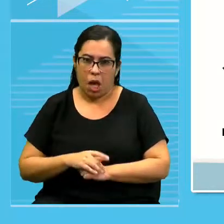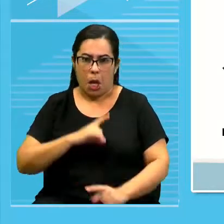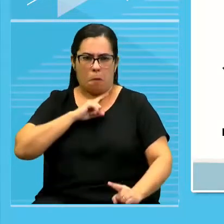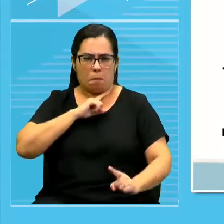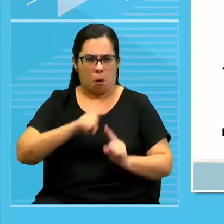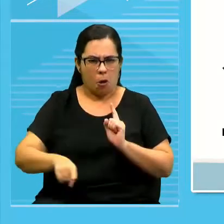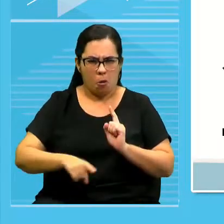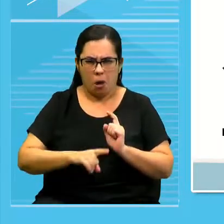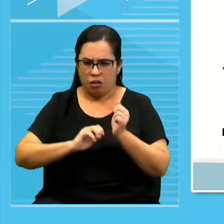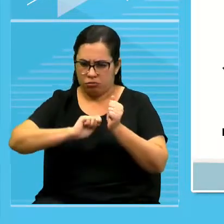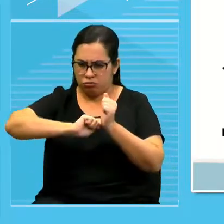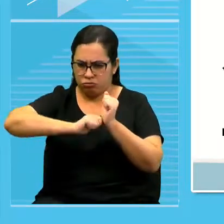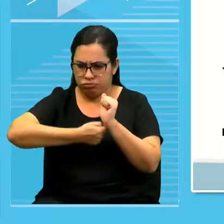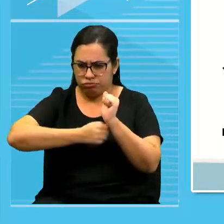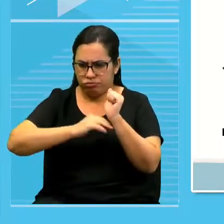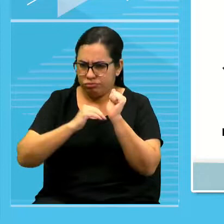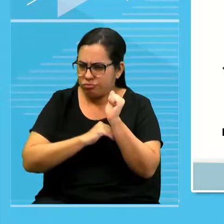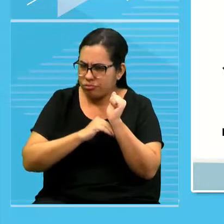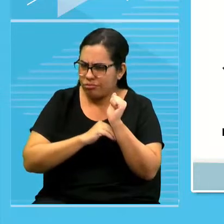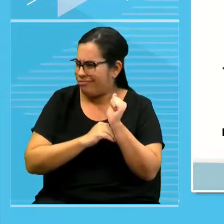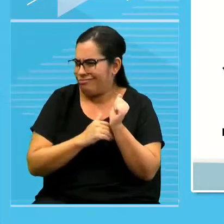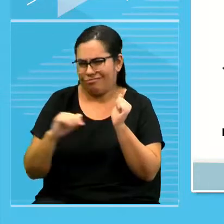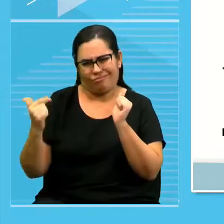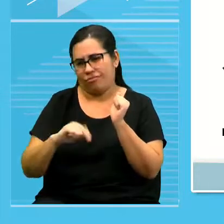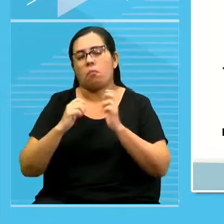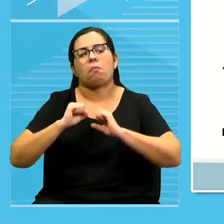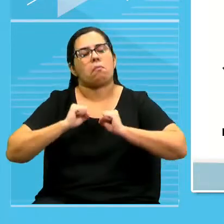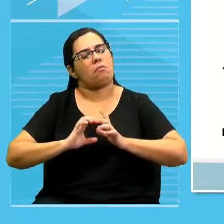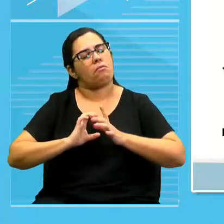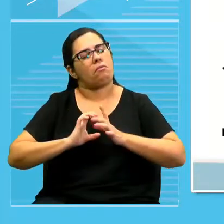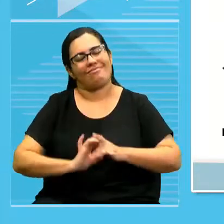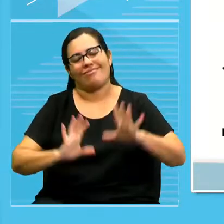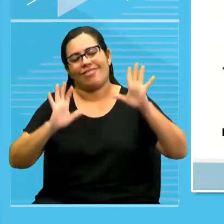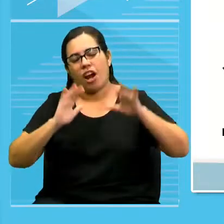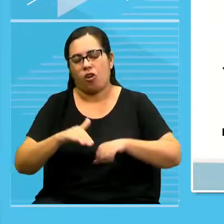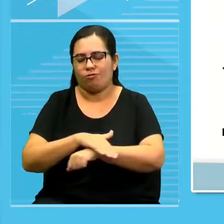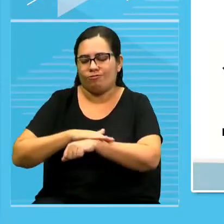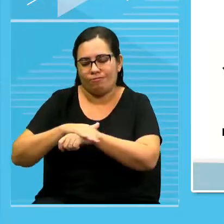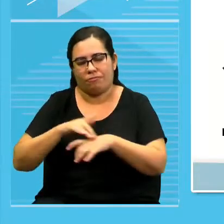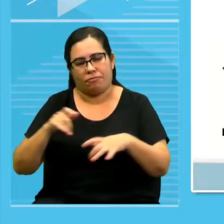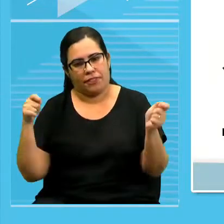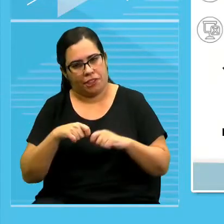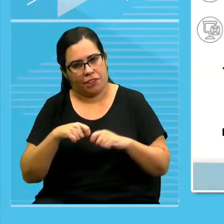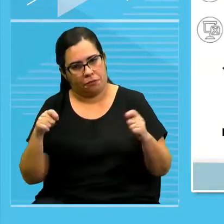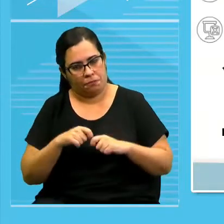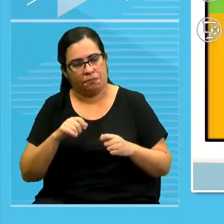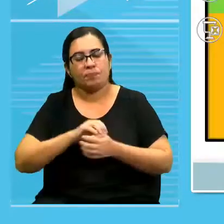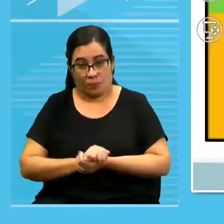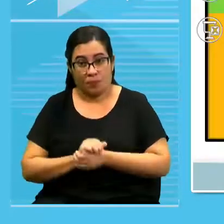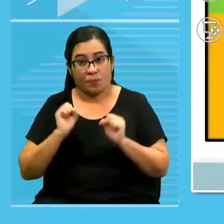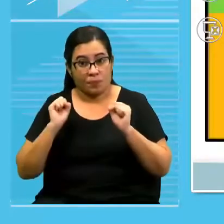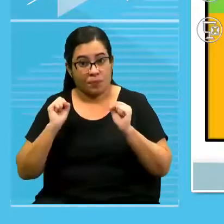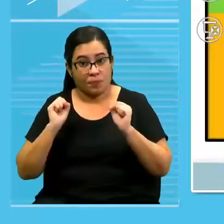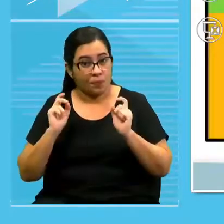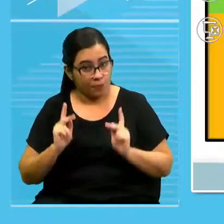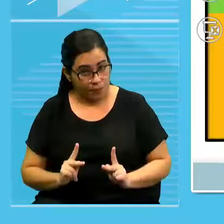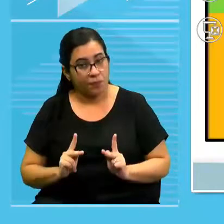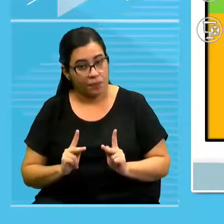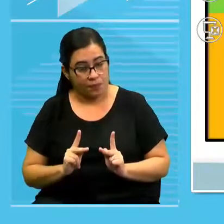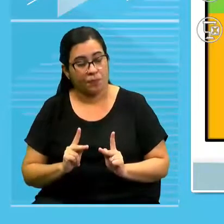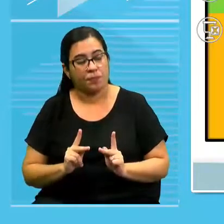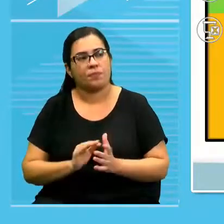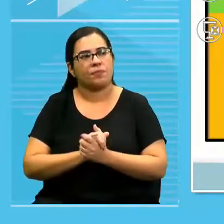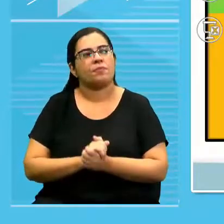secreto que não se pode ser discutido Tá certo então vamos aqui